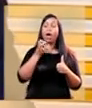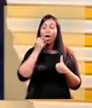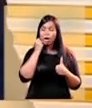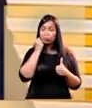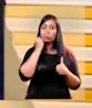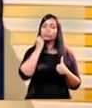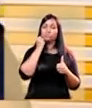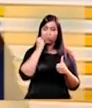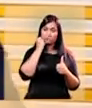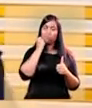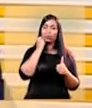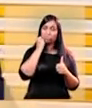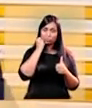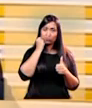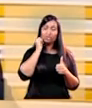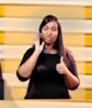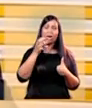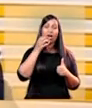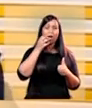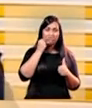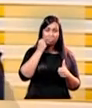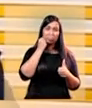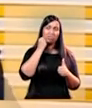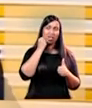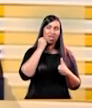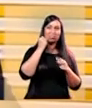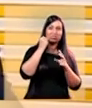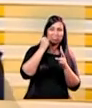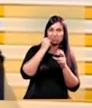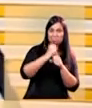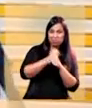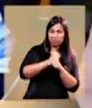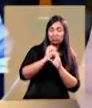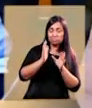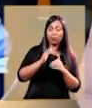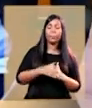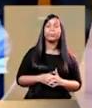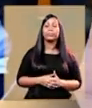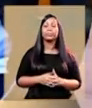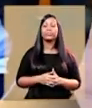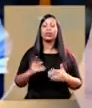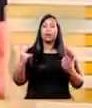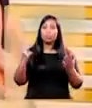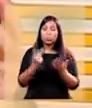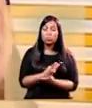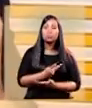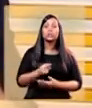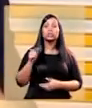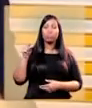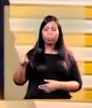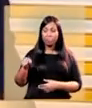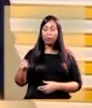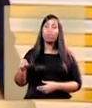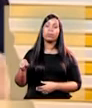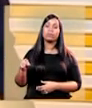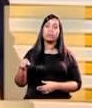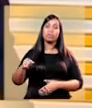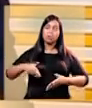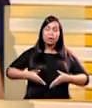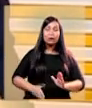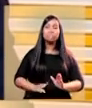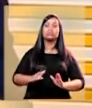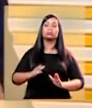estava adotado... Inserido. Não, já estava adotado há 2 anos. Não. Certo. Quando veio o